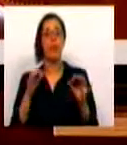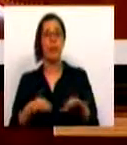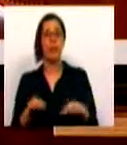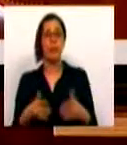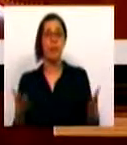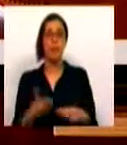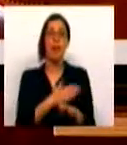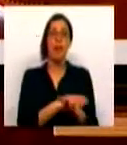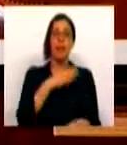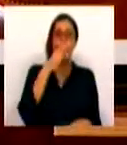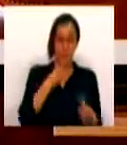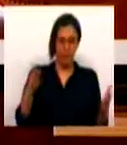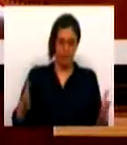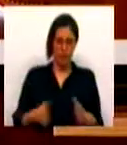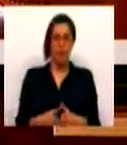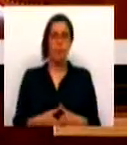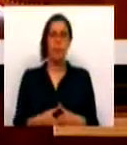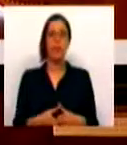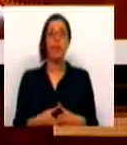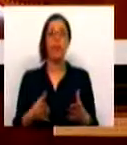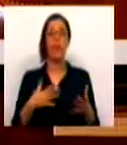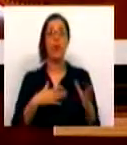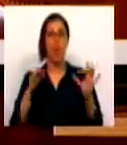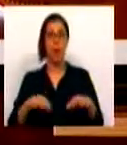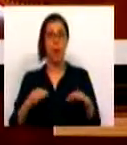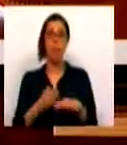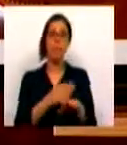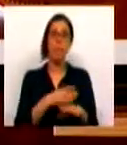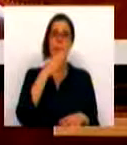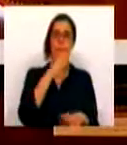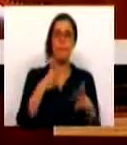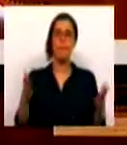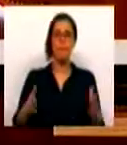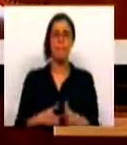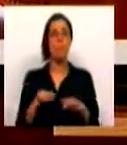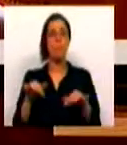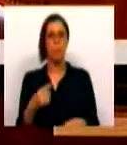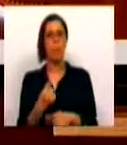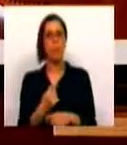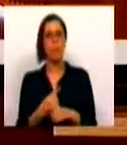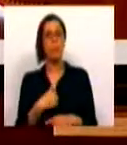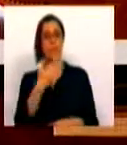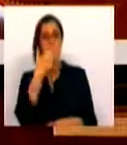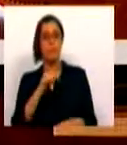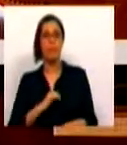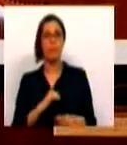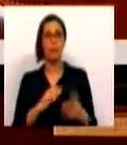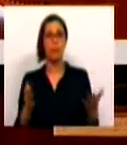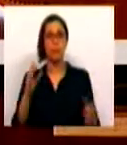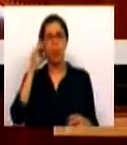terminar dizendo, não queria terminar sem dizer que também nos parece